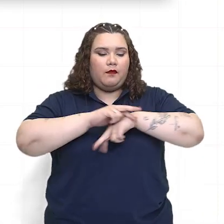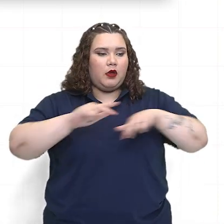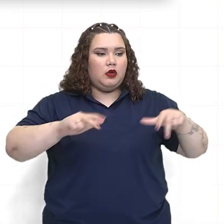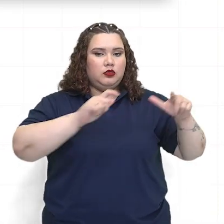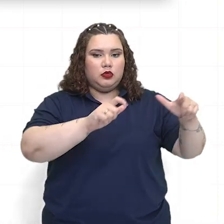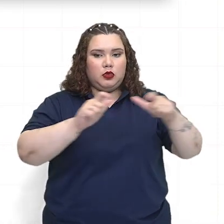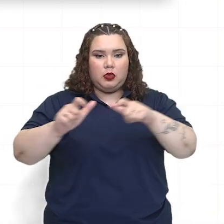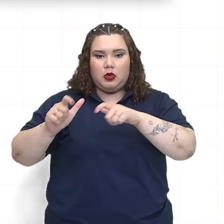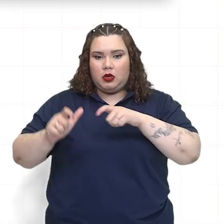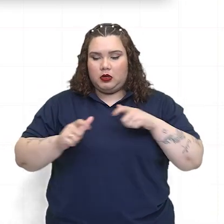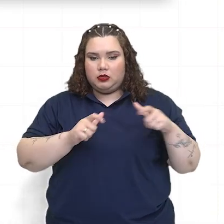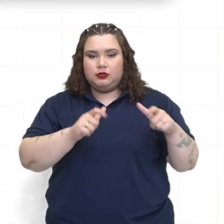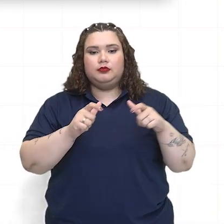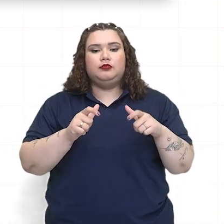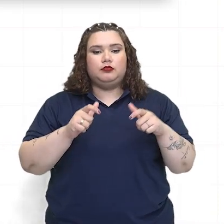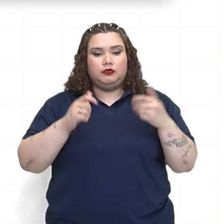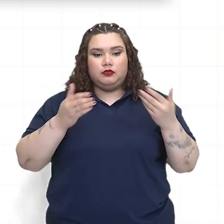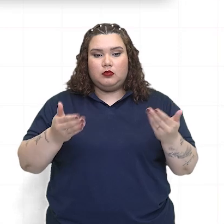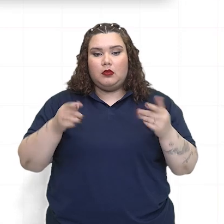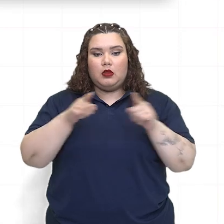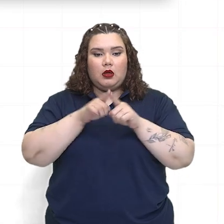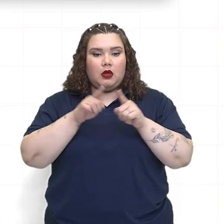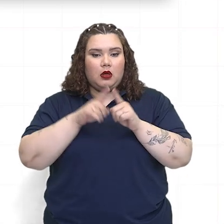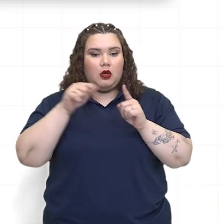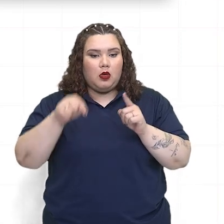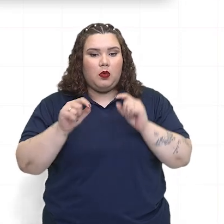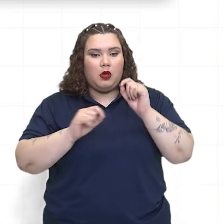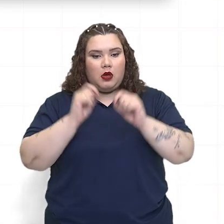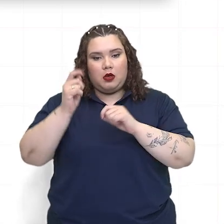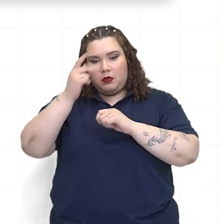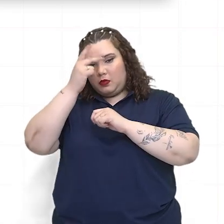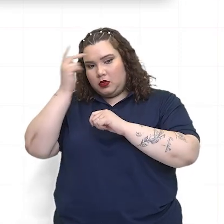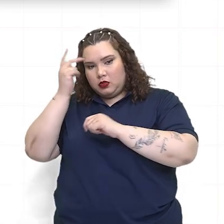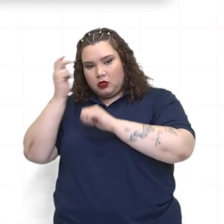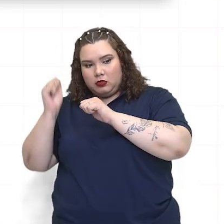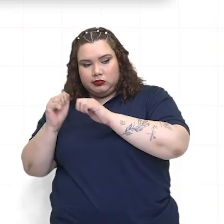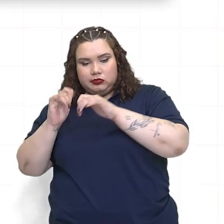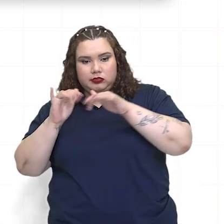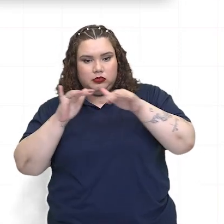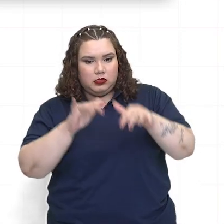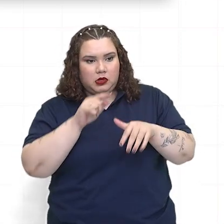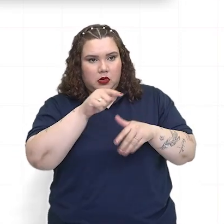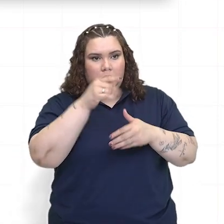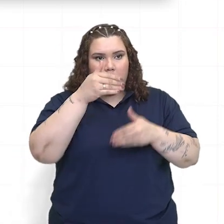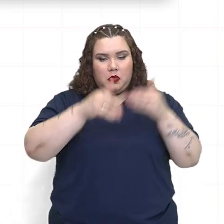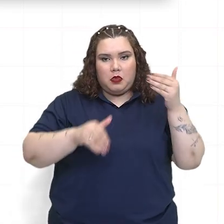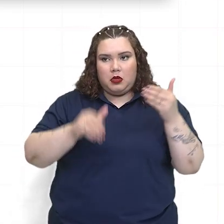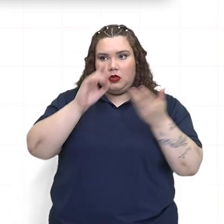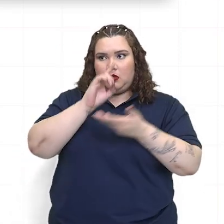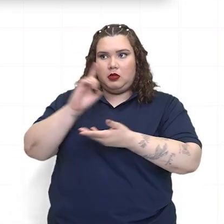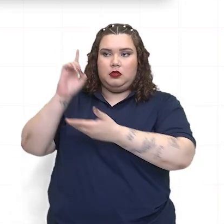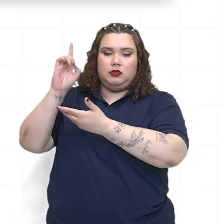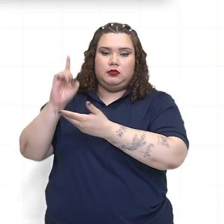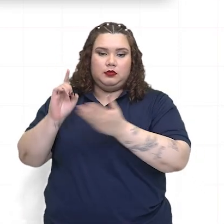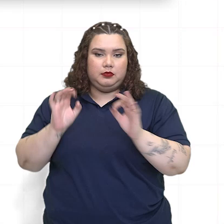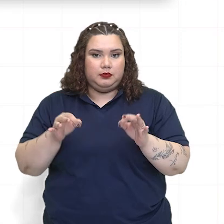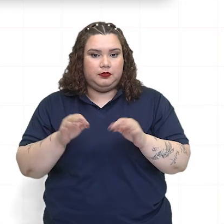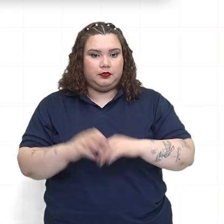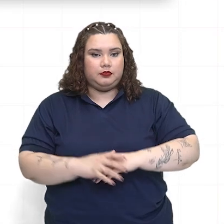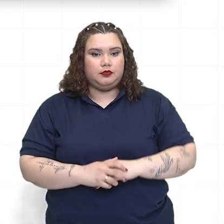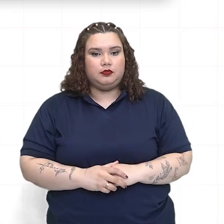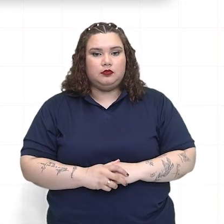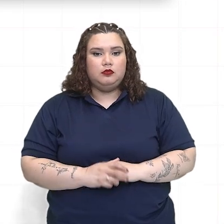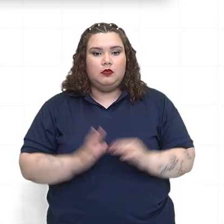mais diferentes eventos e locais, mesmo naqueles que os puristas não associam normalmente a ele.